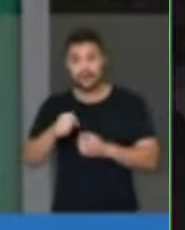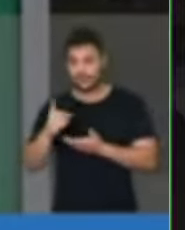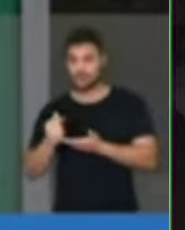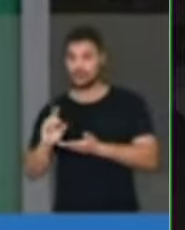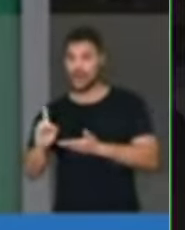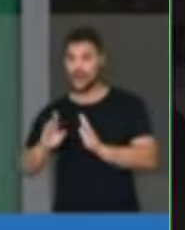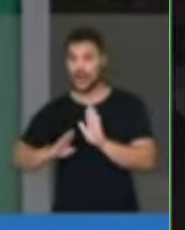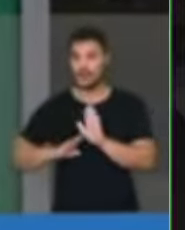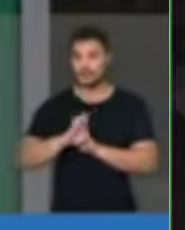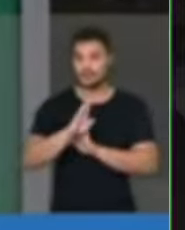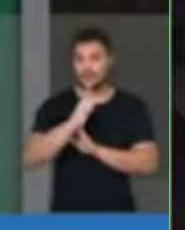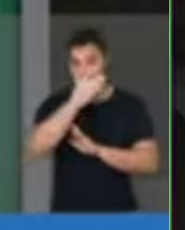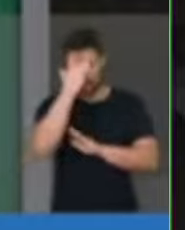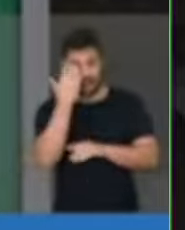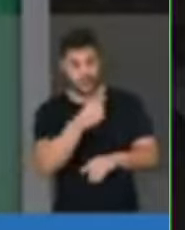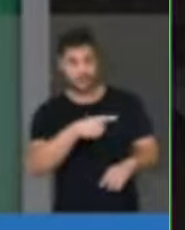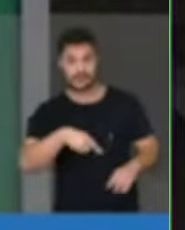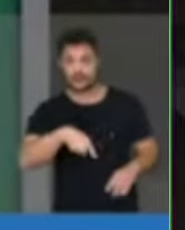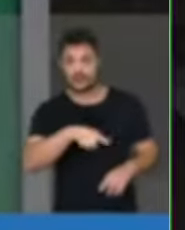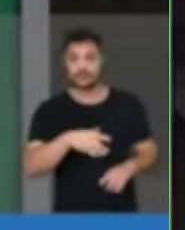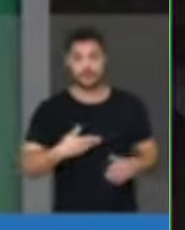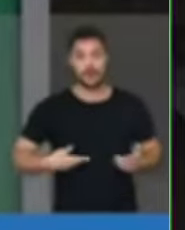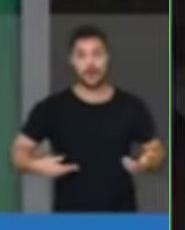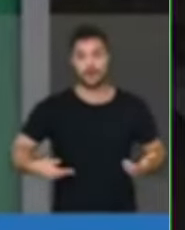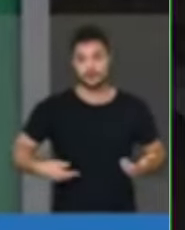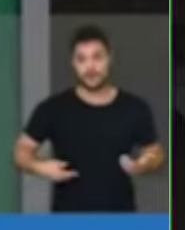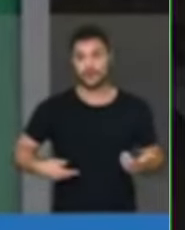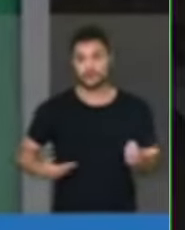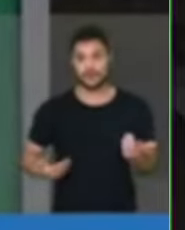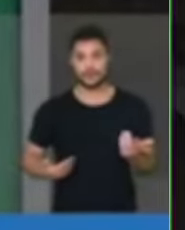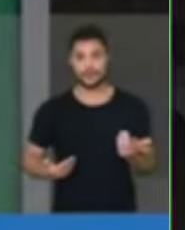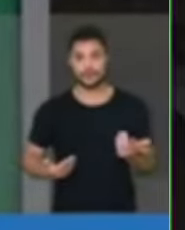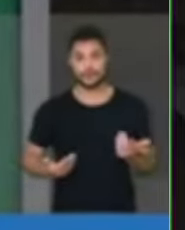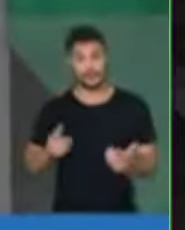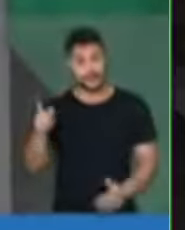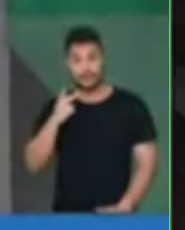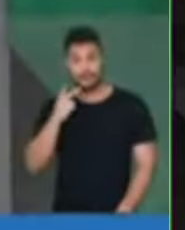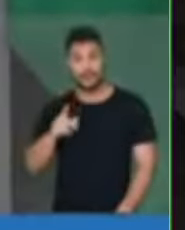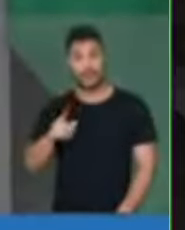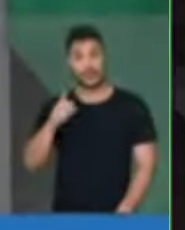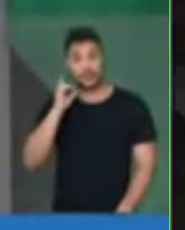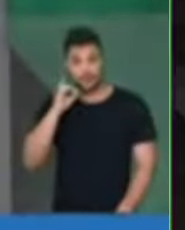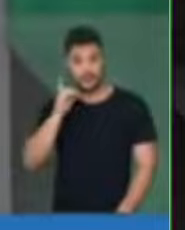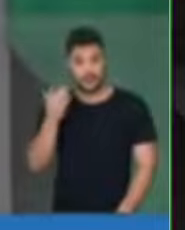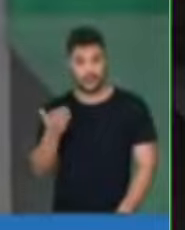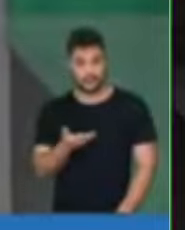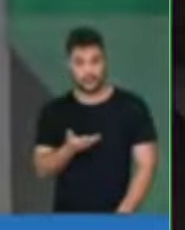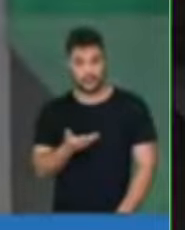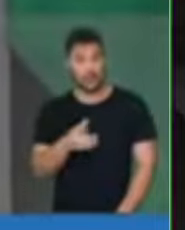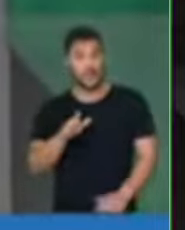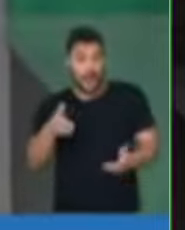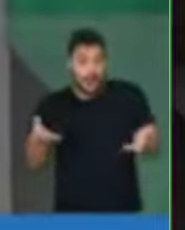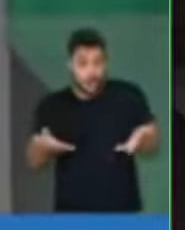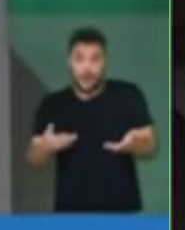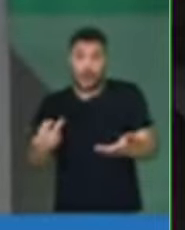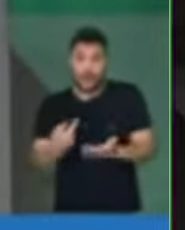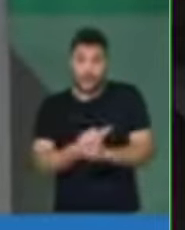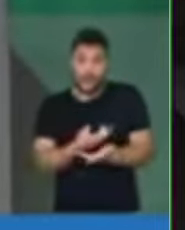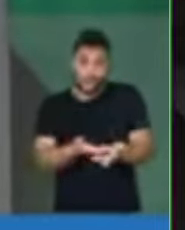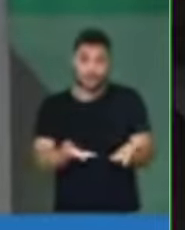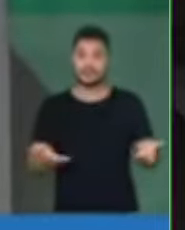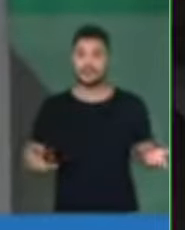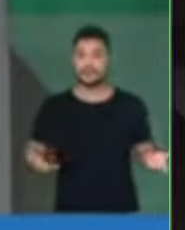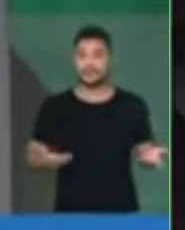e as pessoas iam passar fome, diz o Lindbergh Farias. Pois é o que está acontecendo agora.